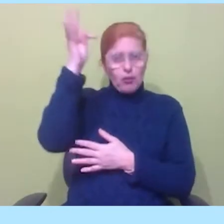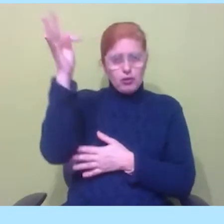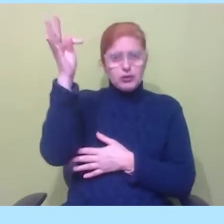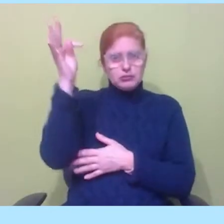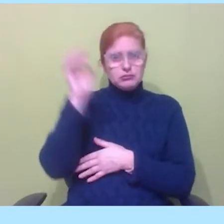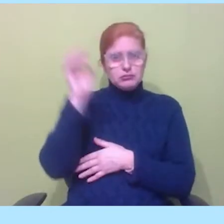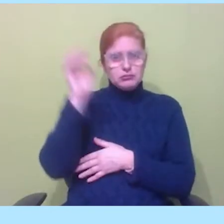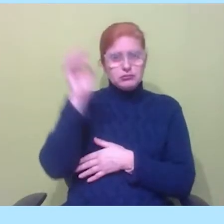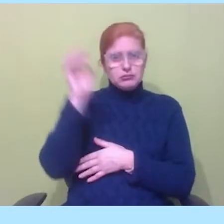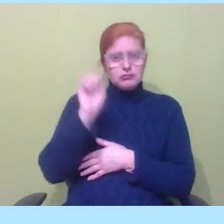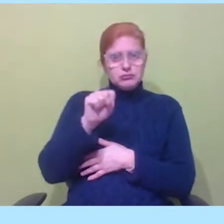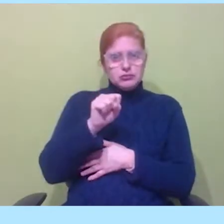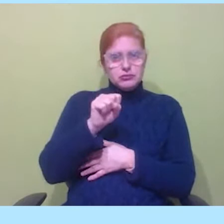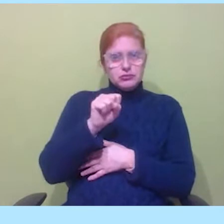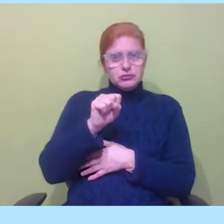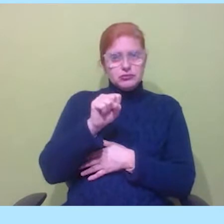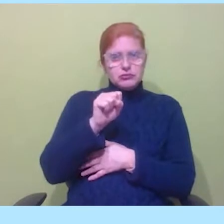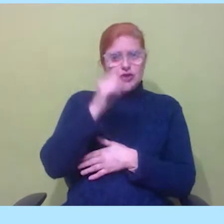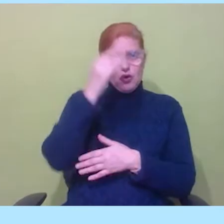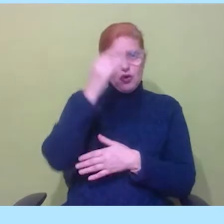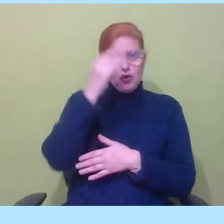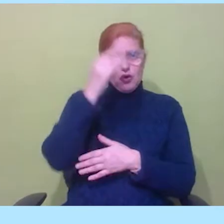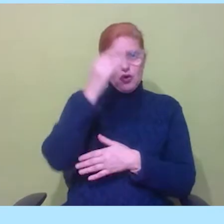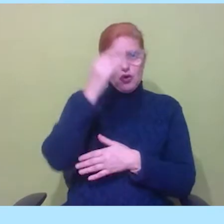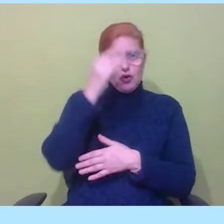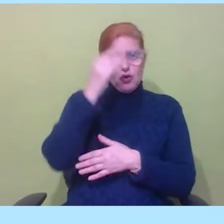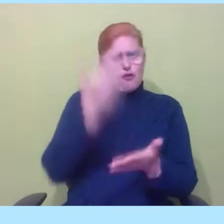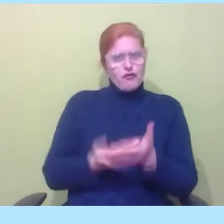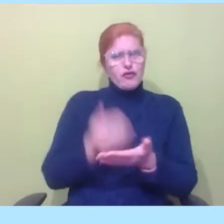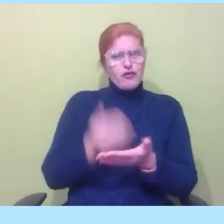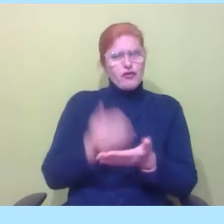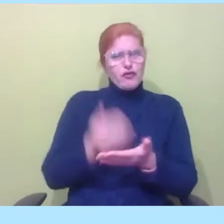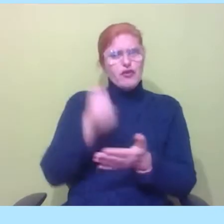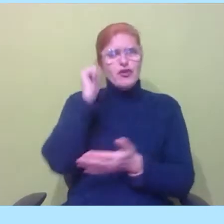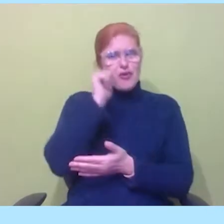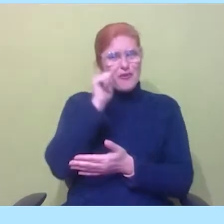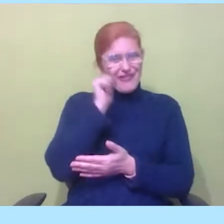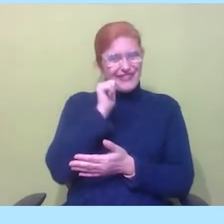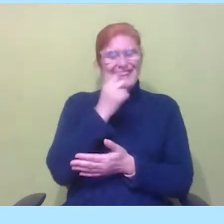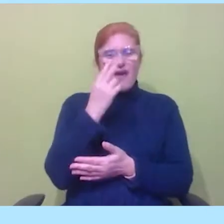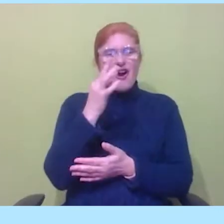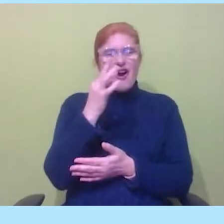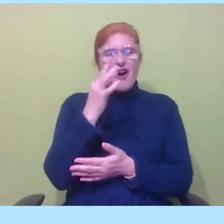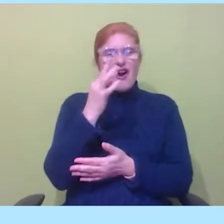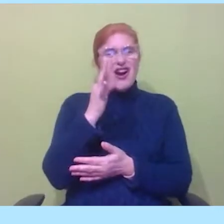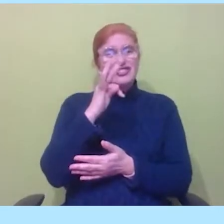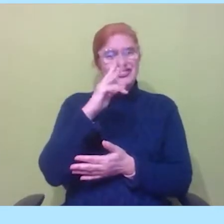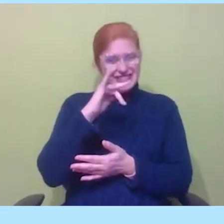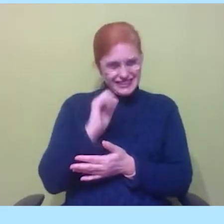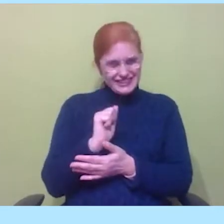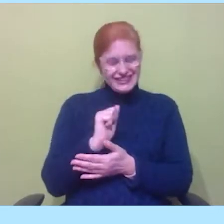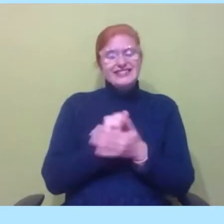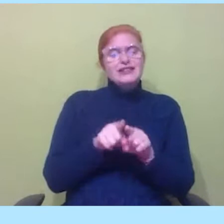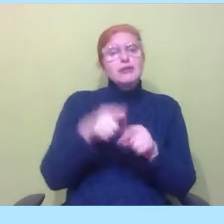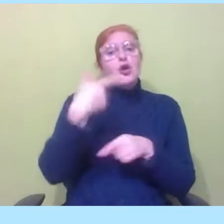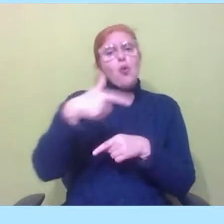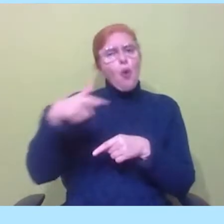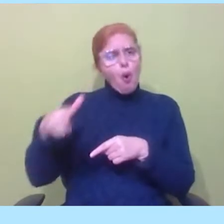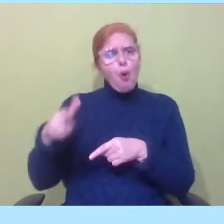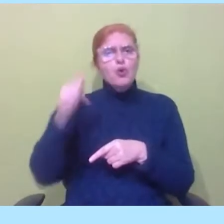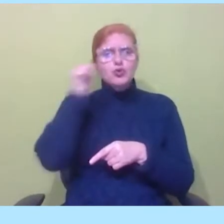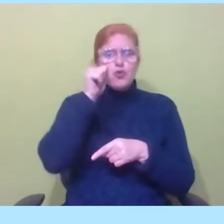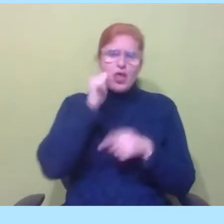como Tica, né, como outras companheiras também, que sempre estão presentes para passar esse